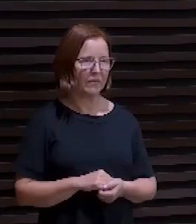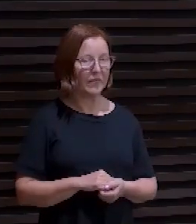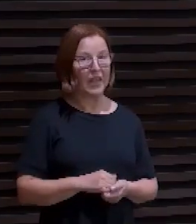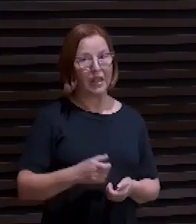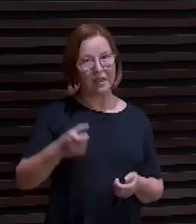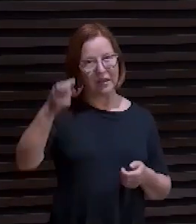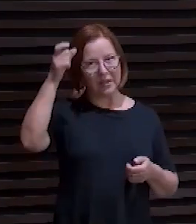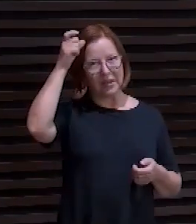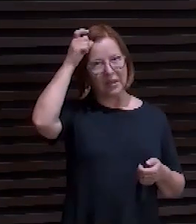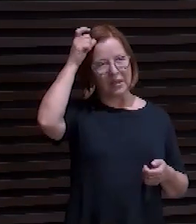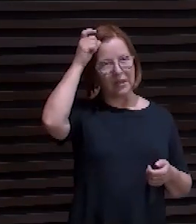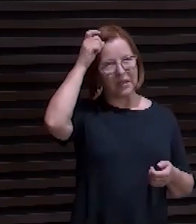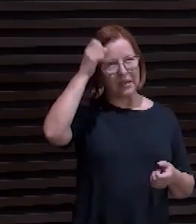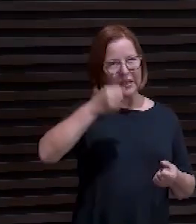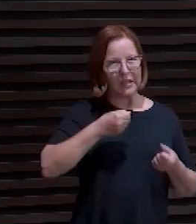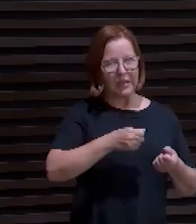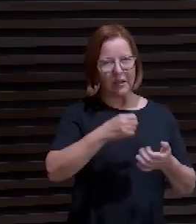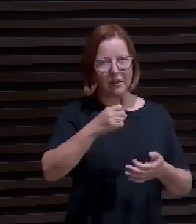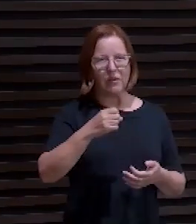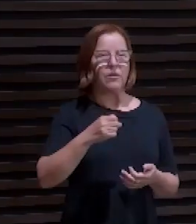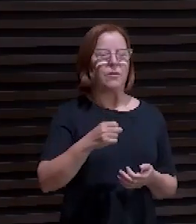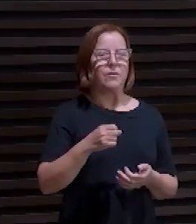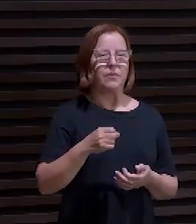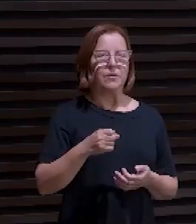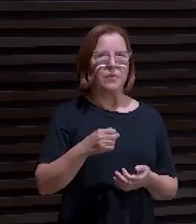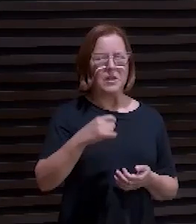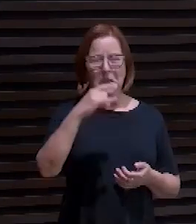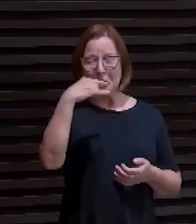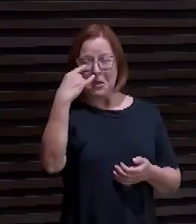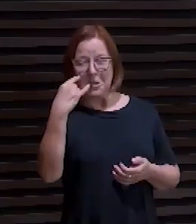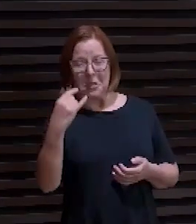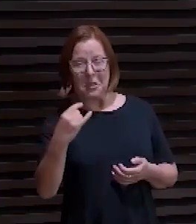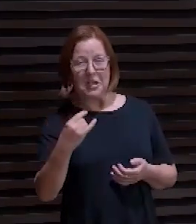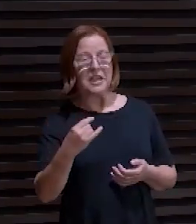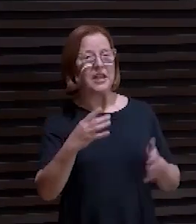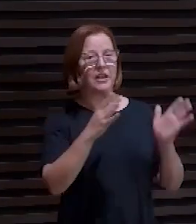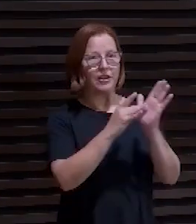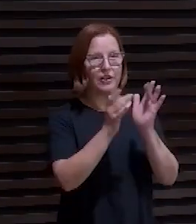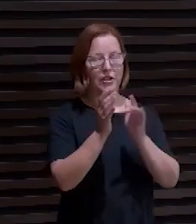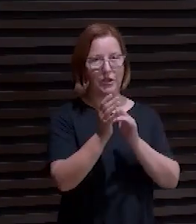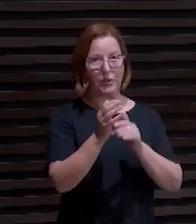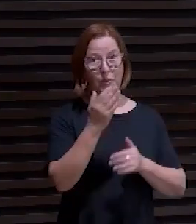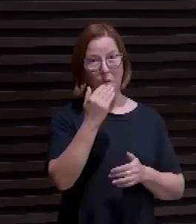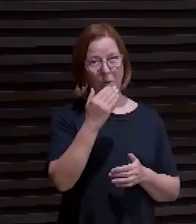Satanás tentou seduzir Jesus a comer durante o seu período de jejum,